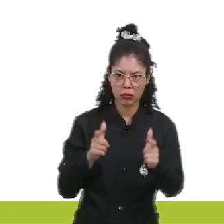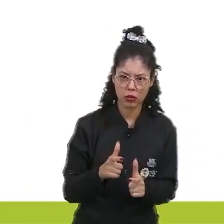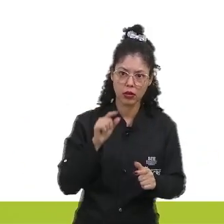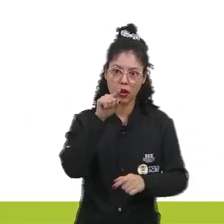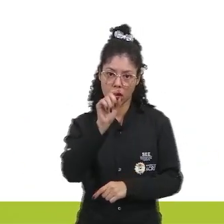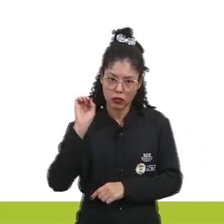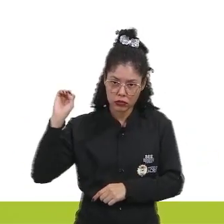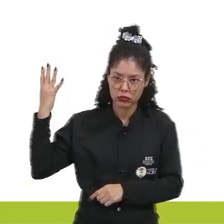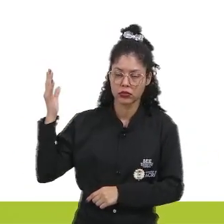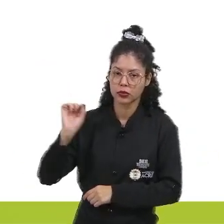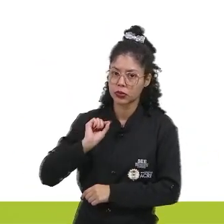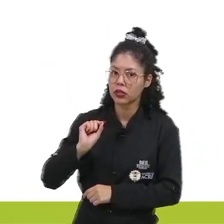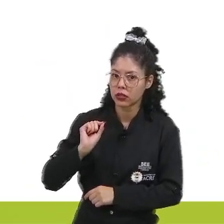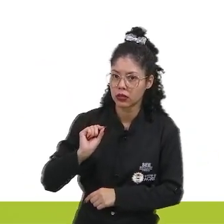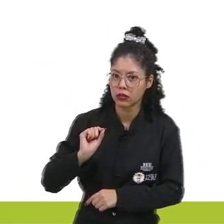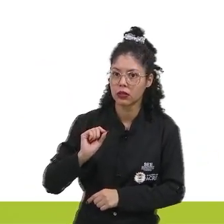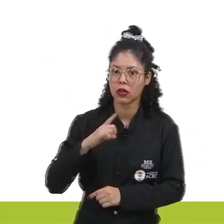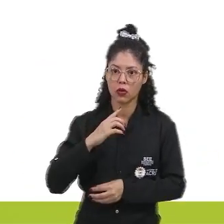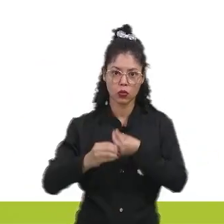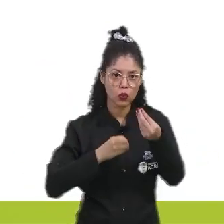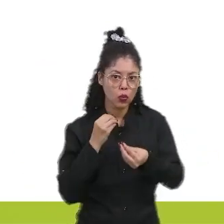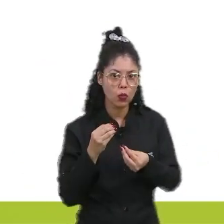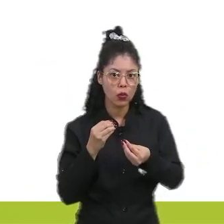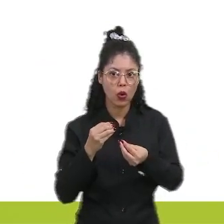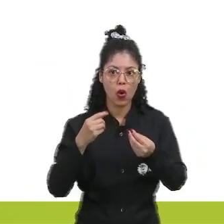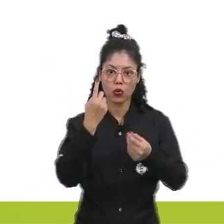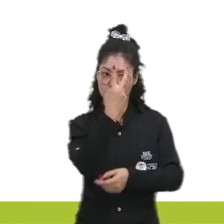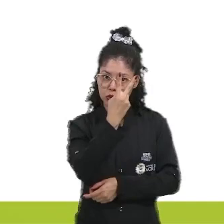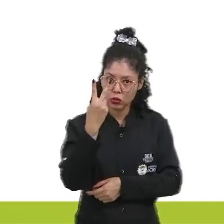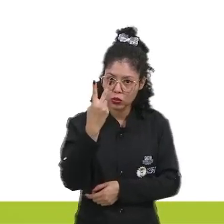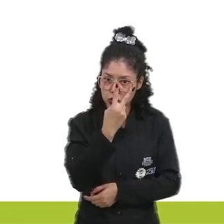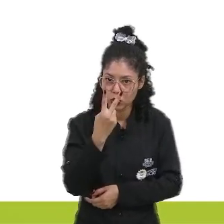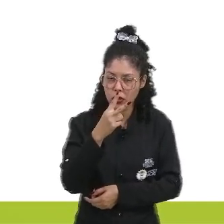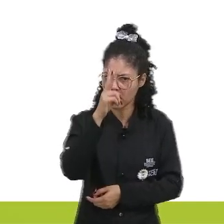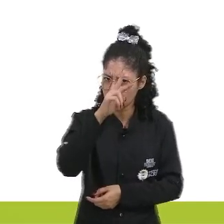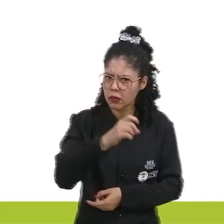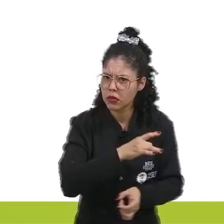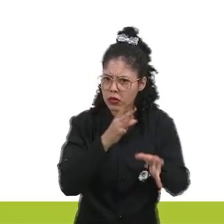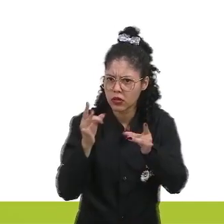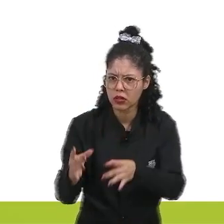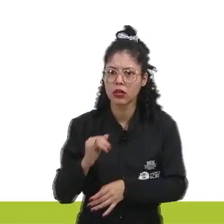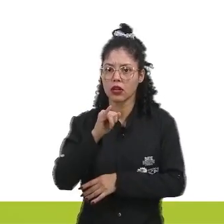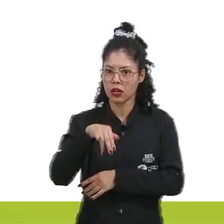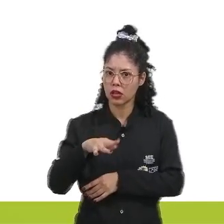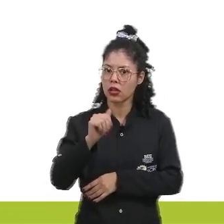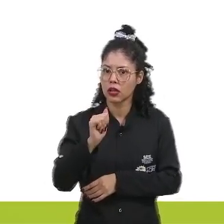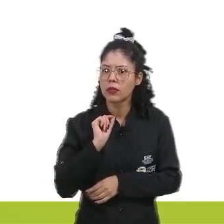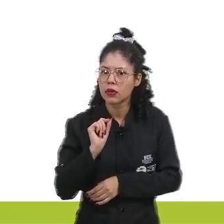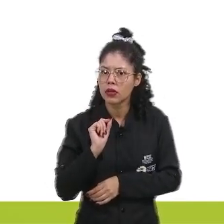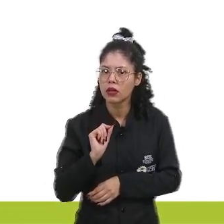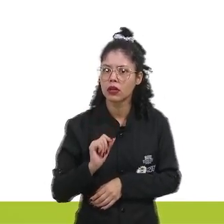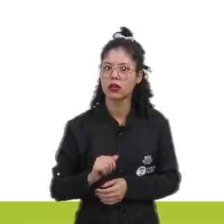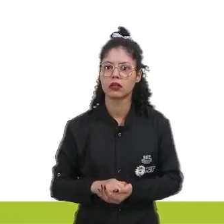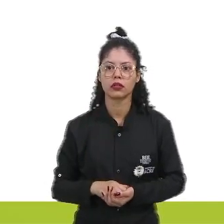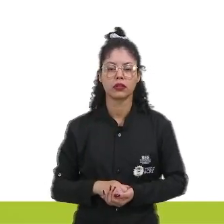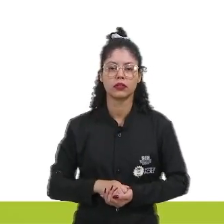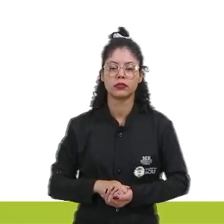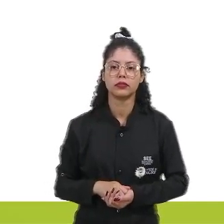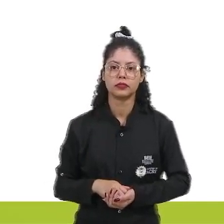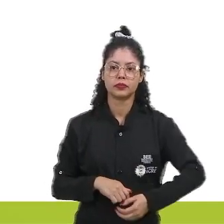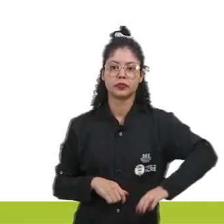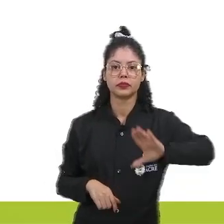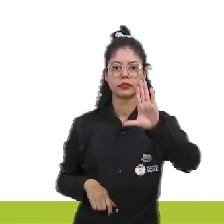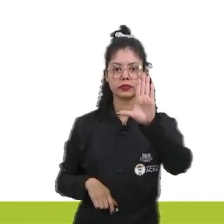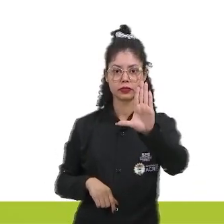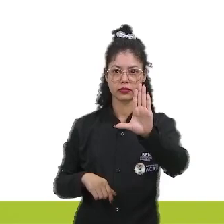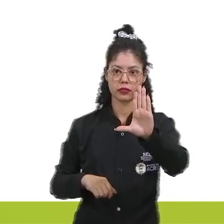Neste caso aqui, ó, como está cortando os quadrantes ímpares, lembra da dica? Olha a dica aí que fica ficando, hein? Fica para vocês.